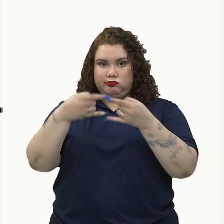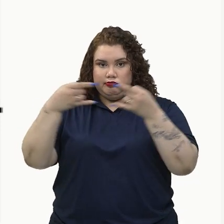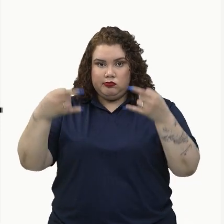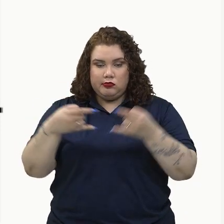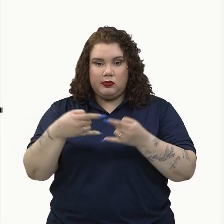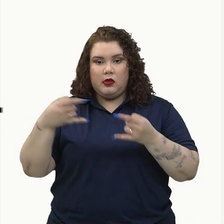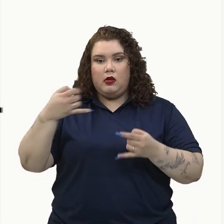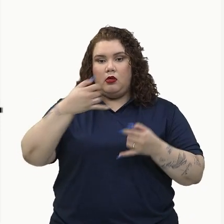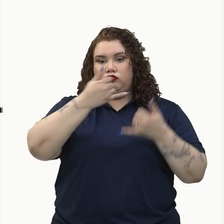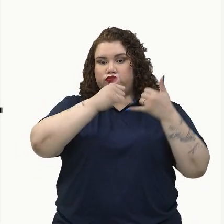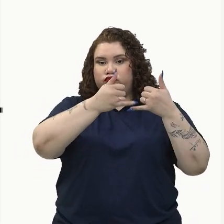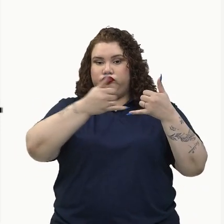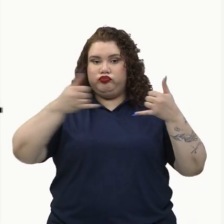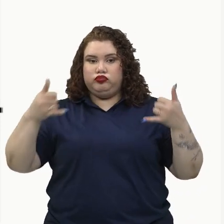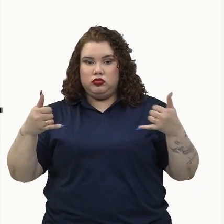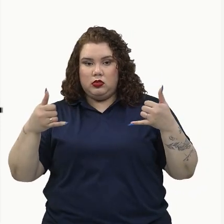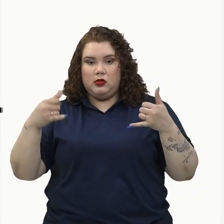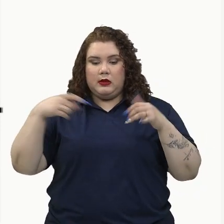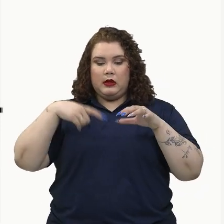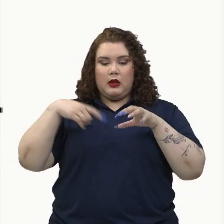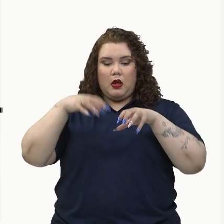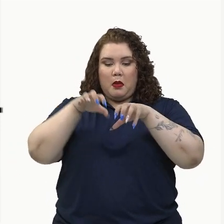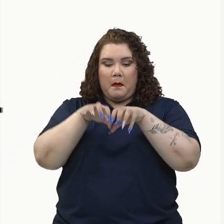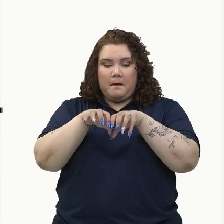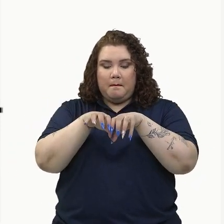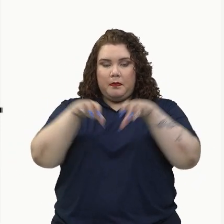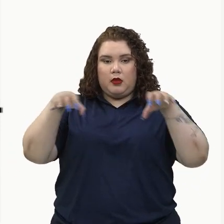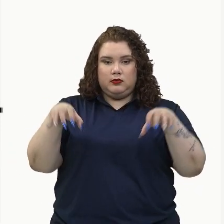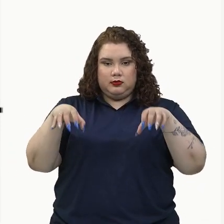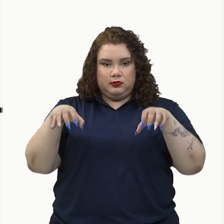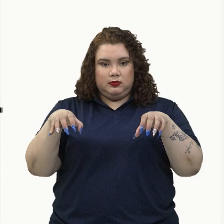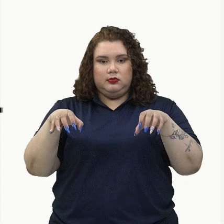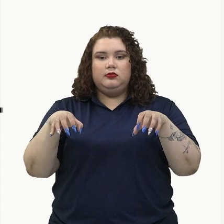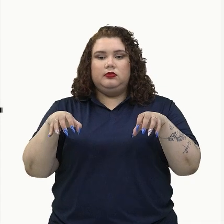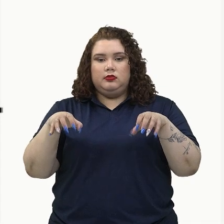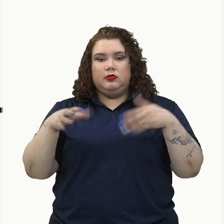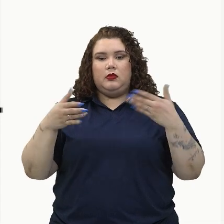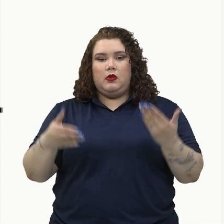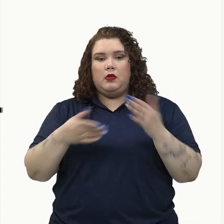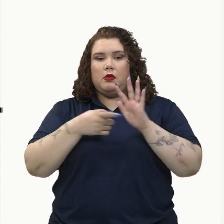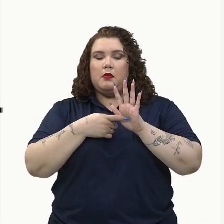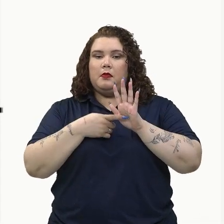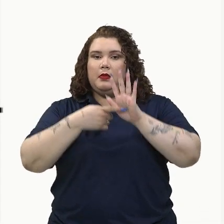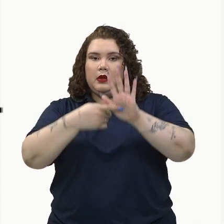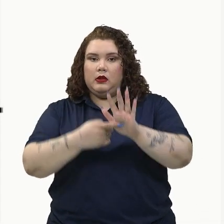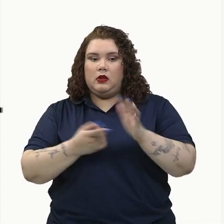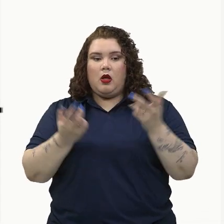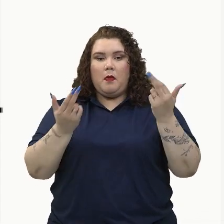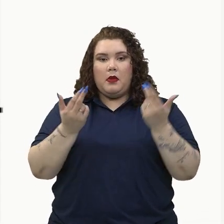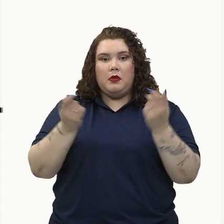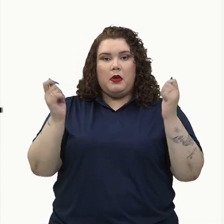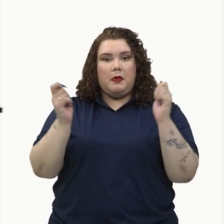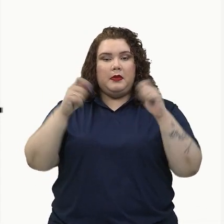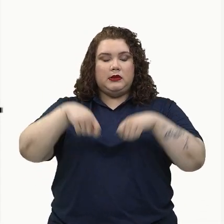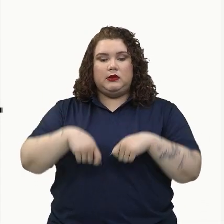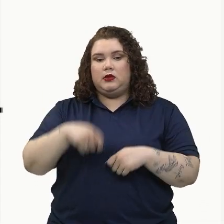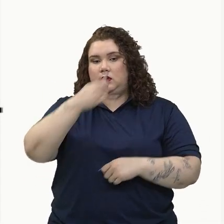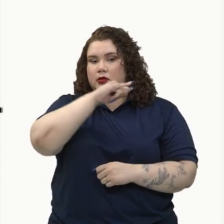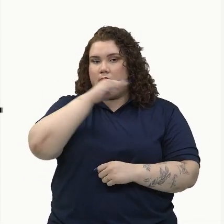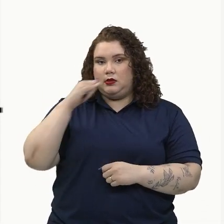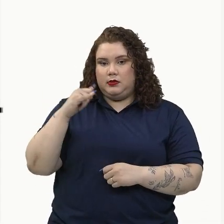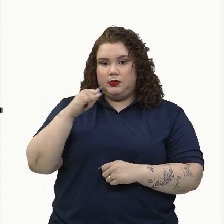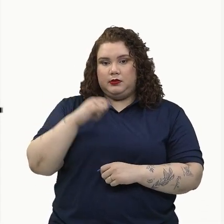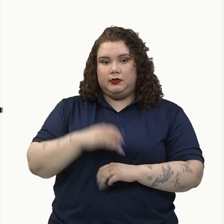corrente elétrica vai ser dividida entre esses ramos, os quais apresentam o mesmo